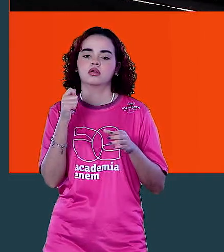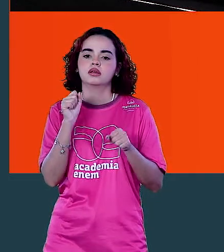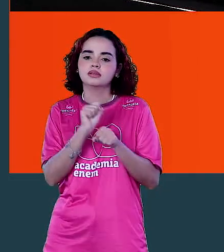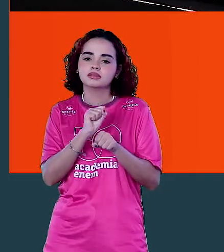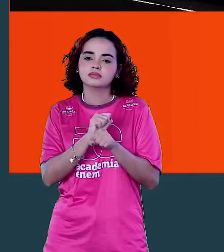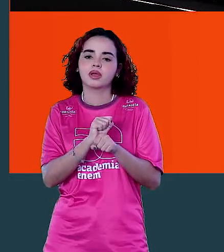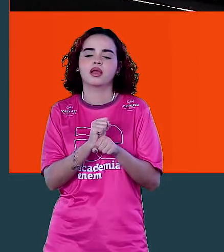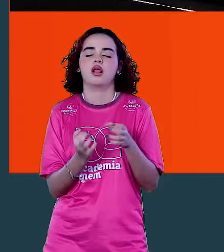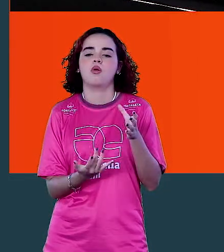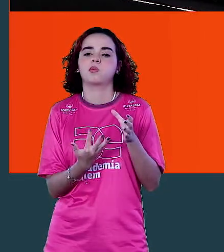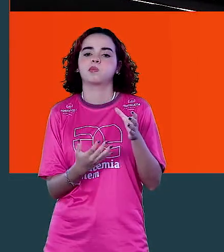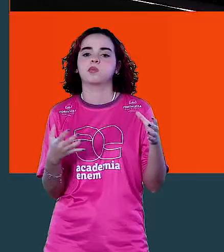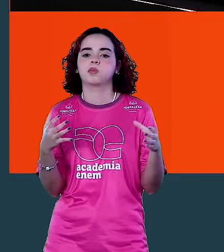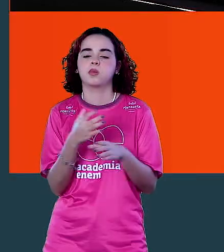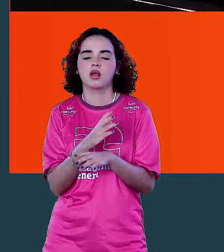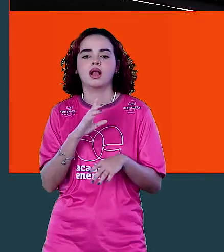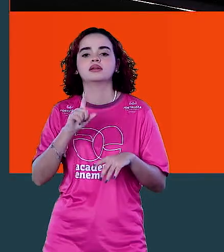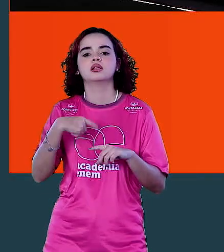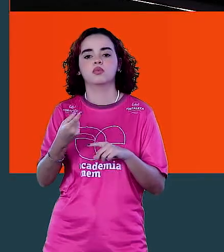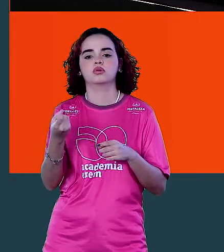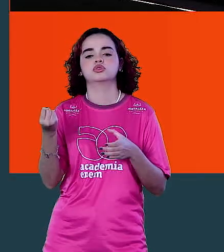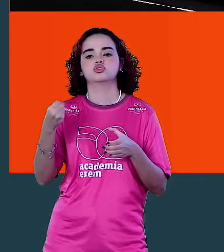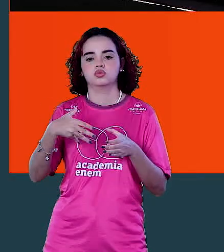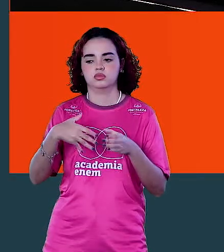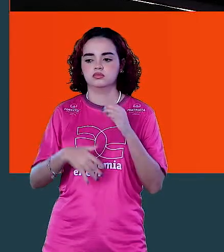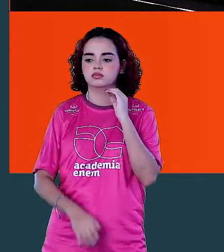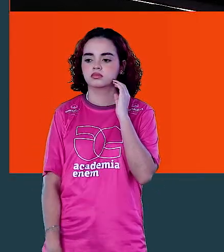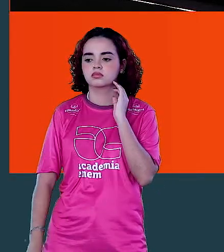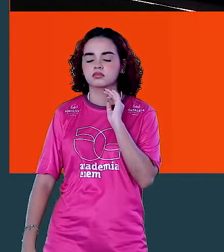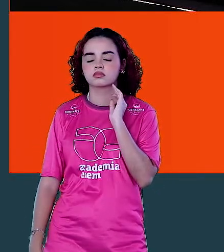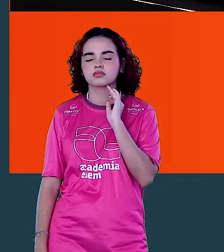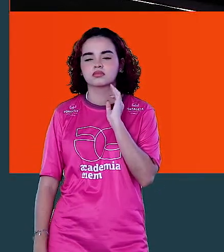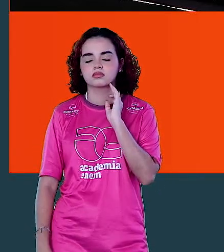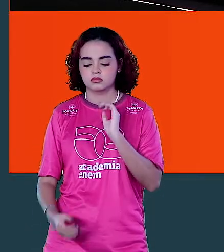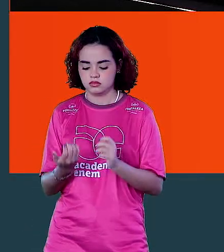tá? Porque ela cria interações, né? Beleza.